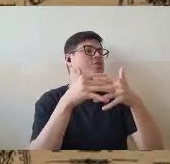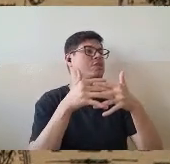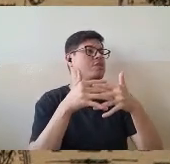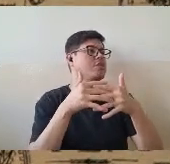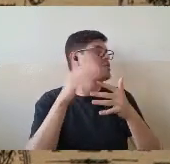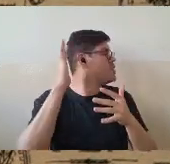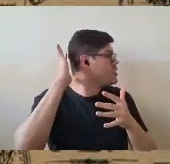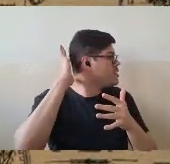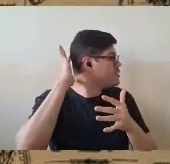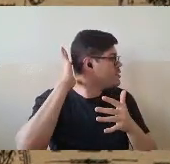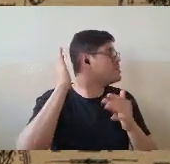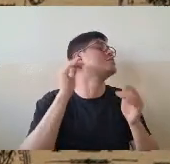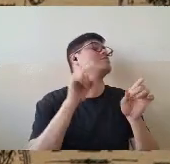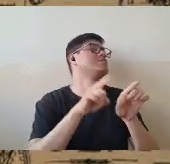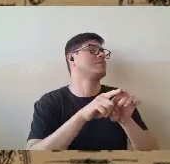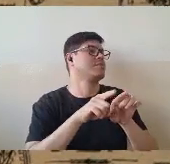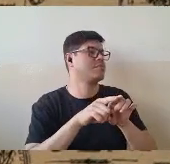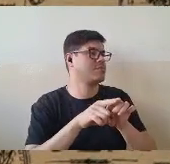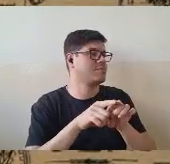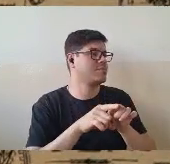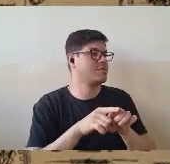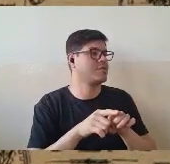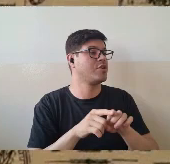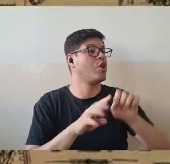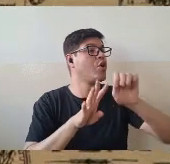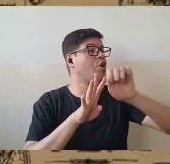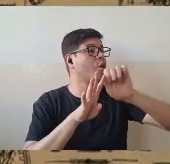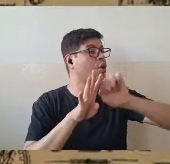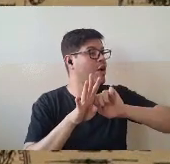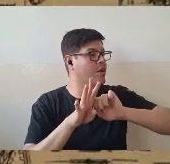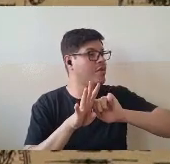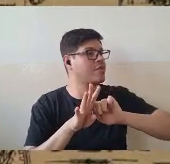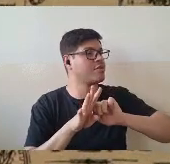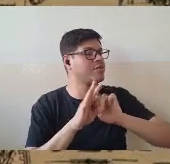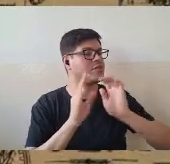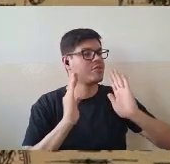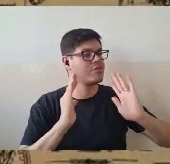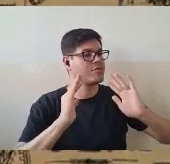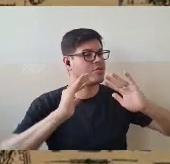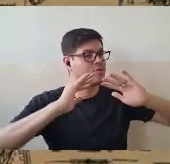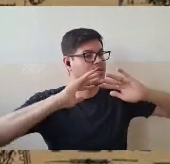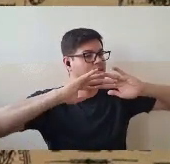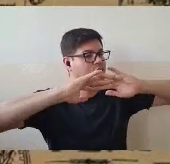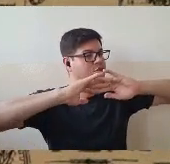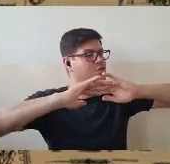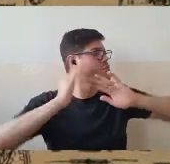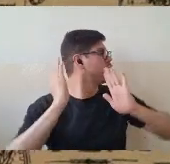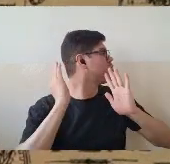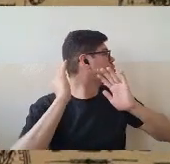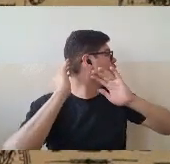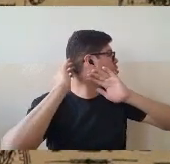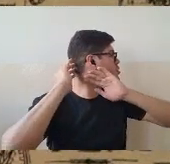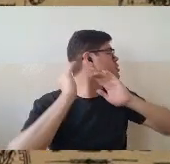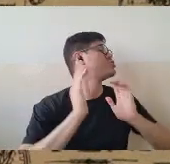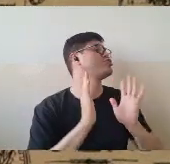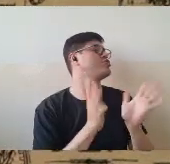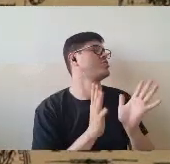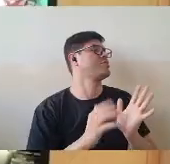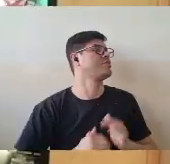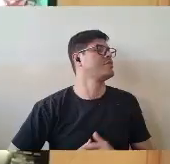fechado. Os antigos falam assim, carca a moleira dele. É isso mesmo.